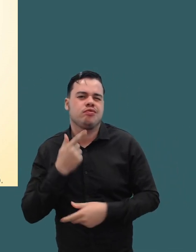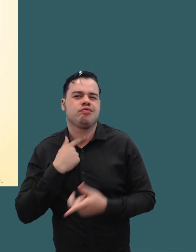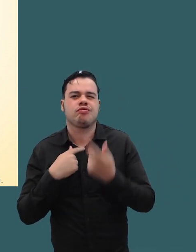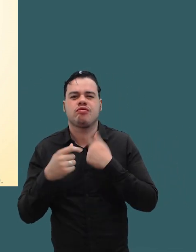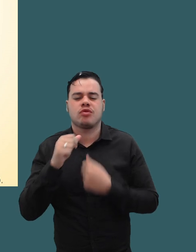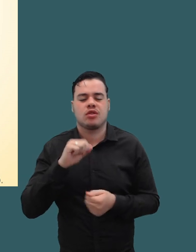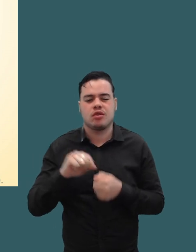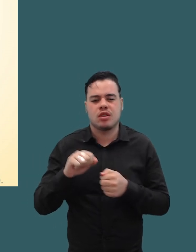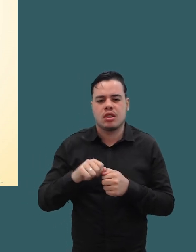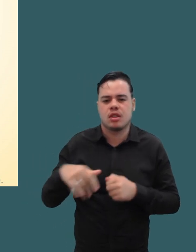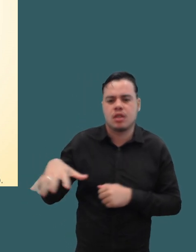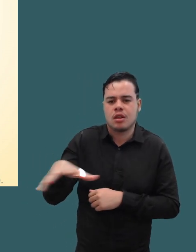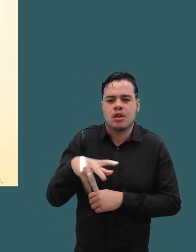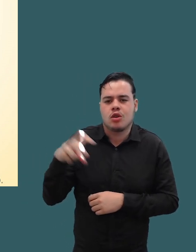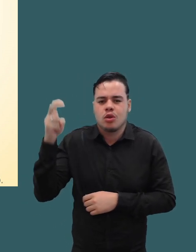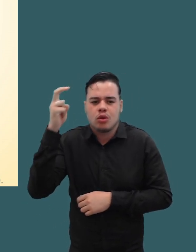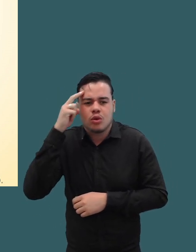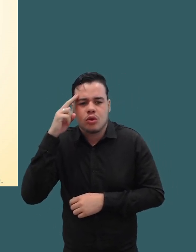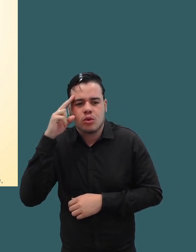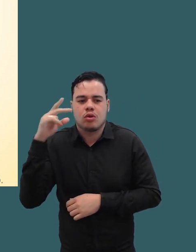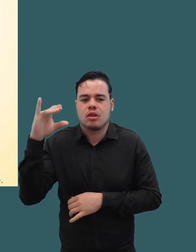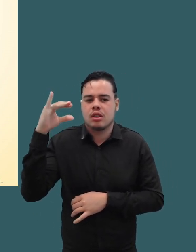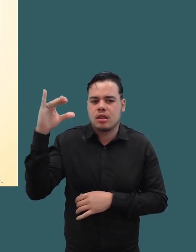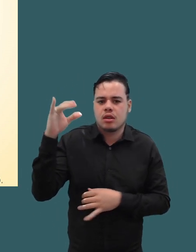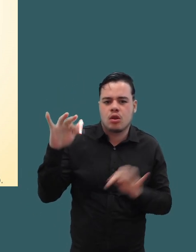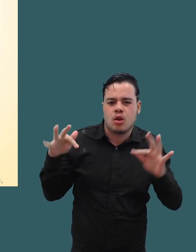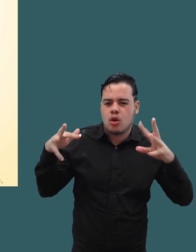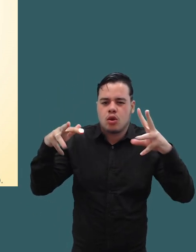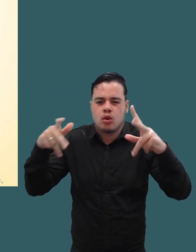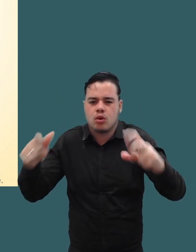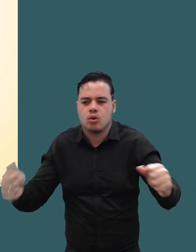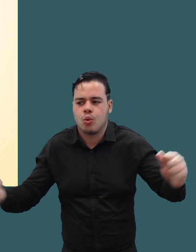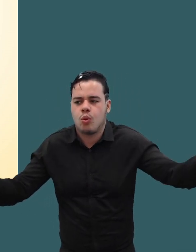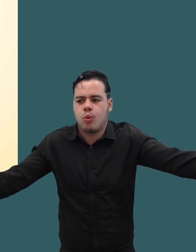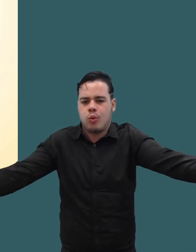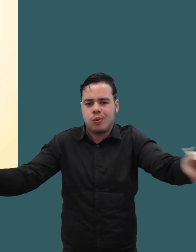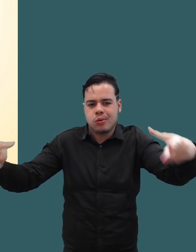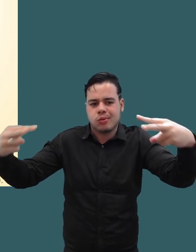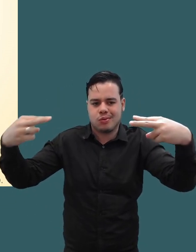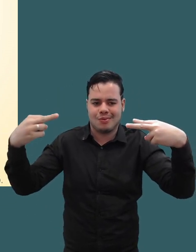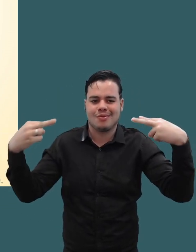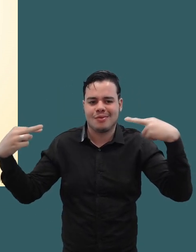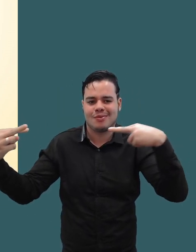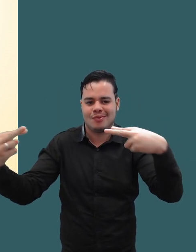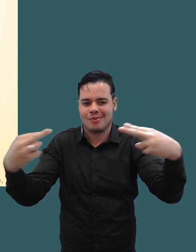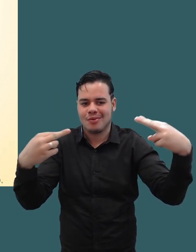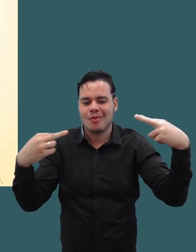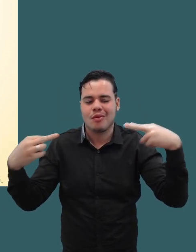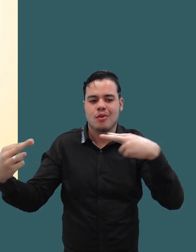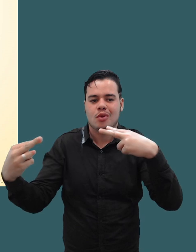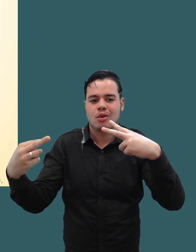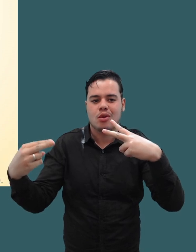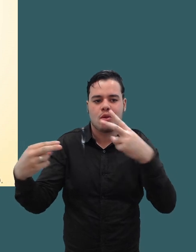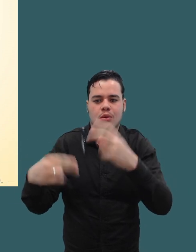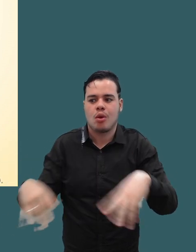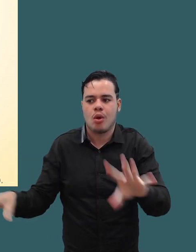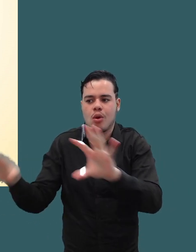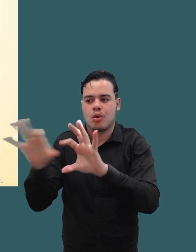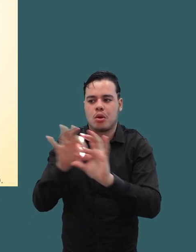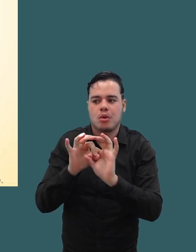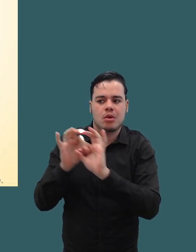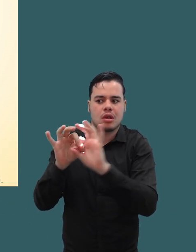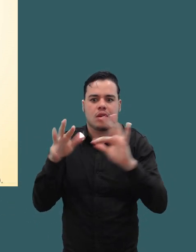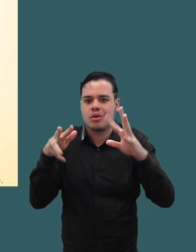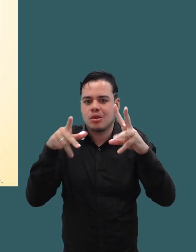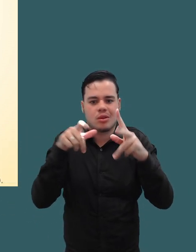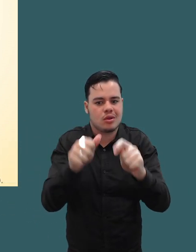da educação científica é fazer com que todos nós nos enxergamos como parte de uma rede só. Nós